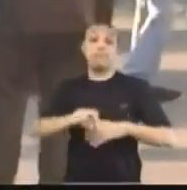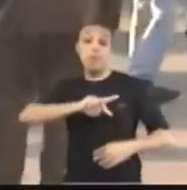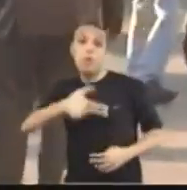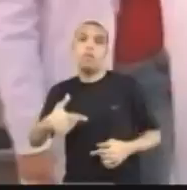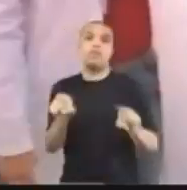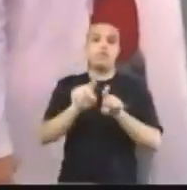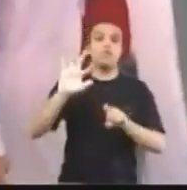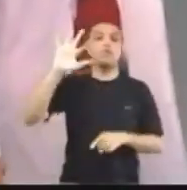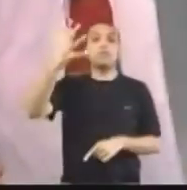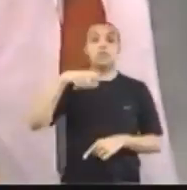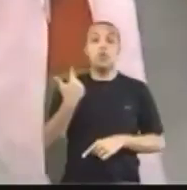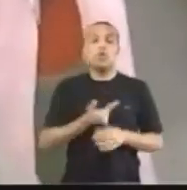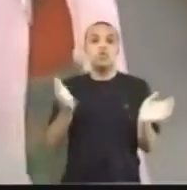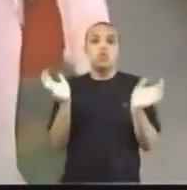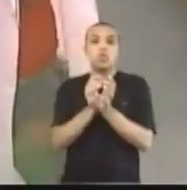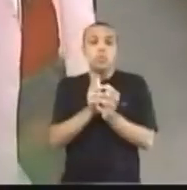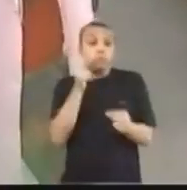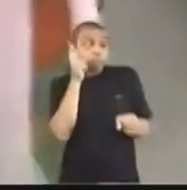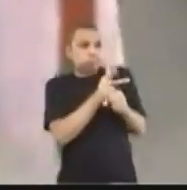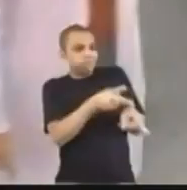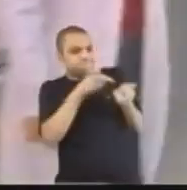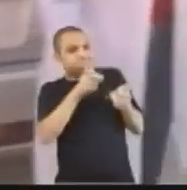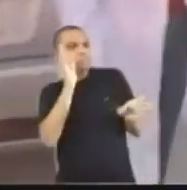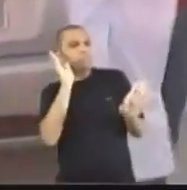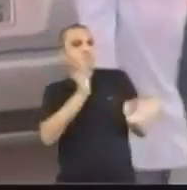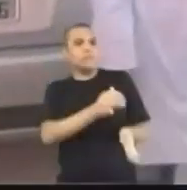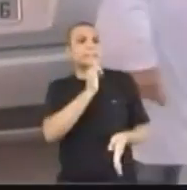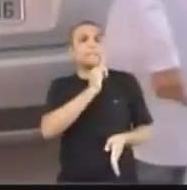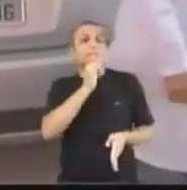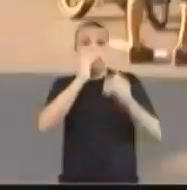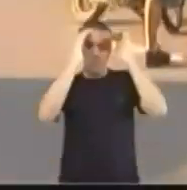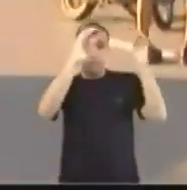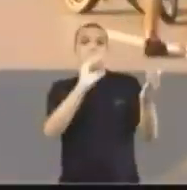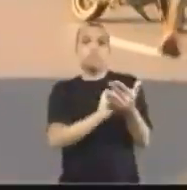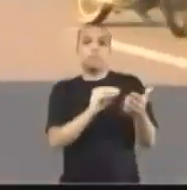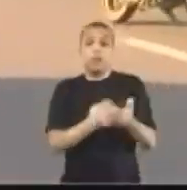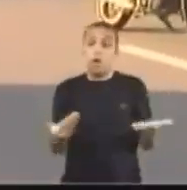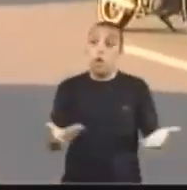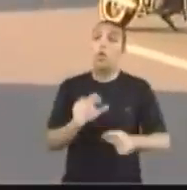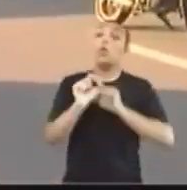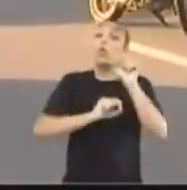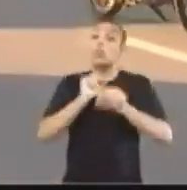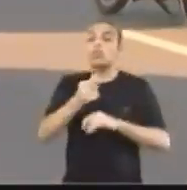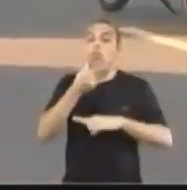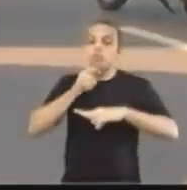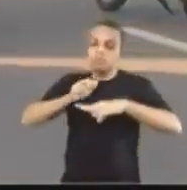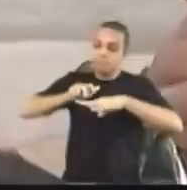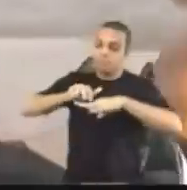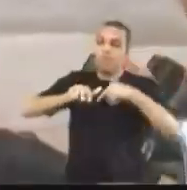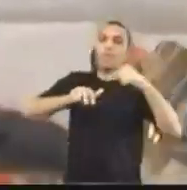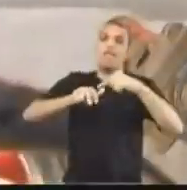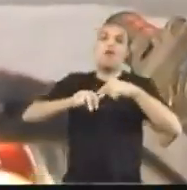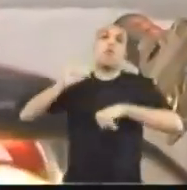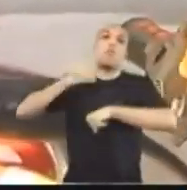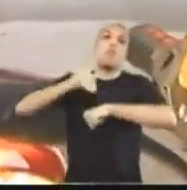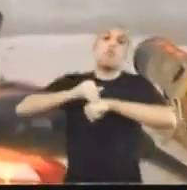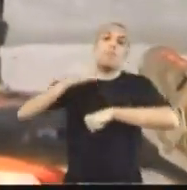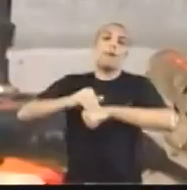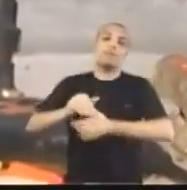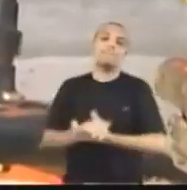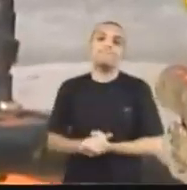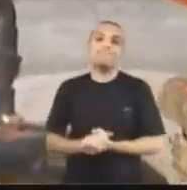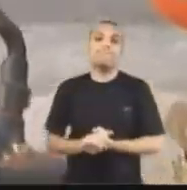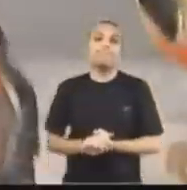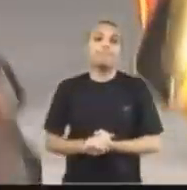Pou minutos nossa equipe flagra um exemplo de desrespeito dessa vez o pedestre é quem provocou o acidente